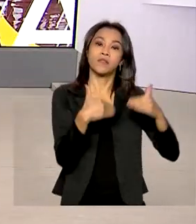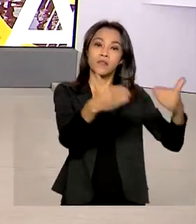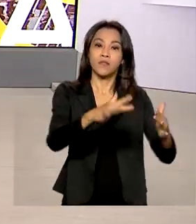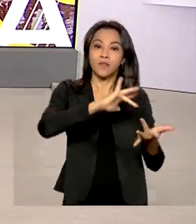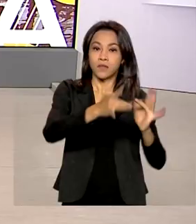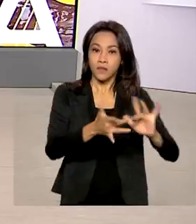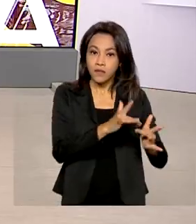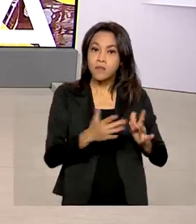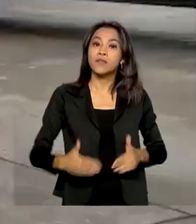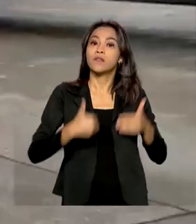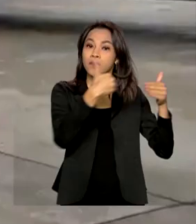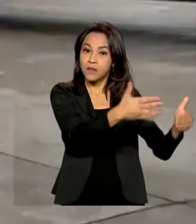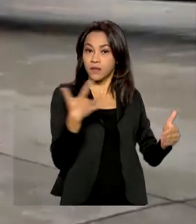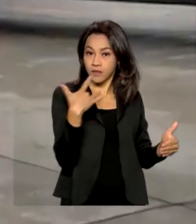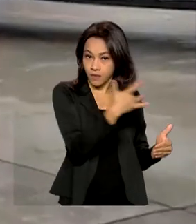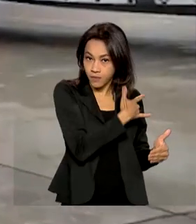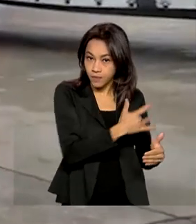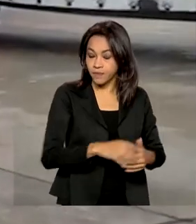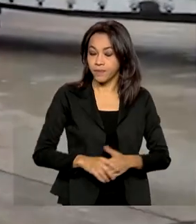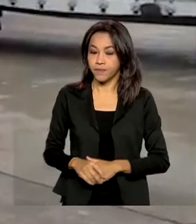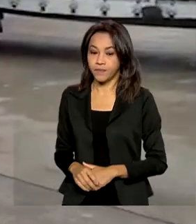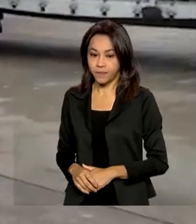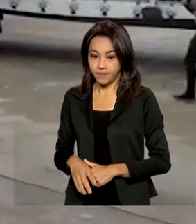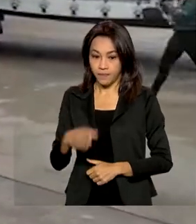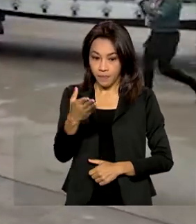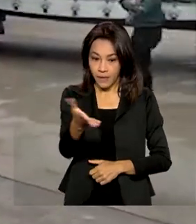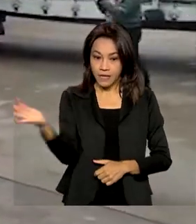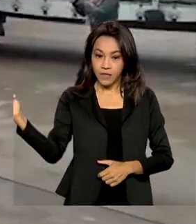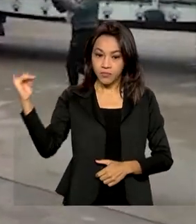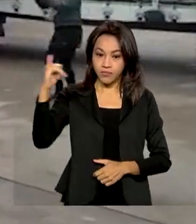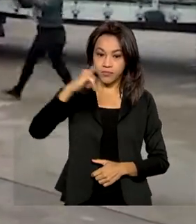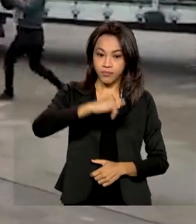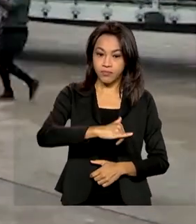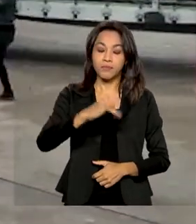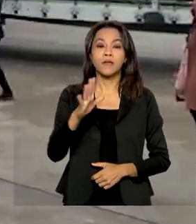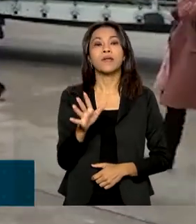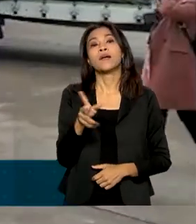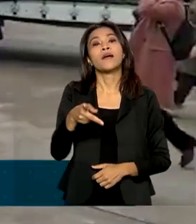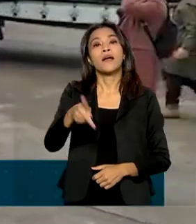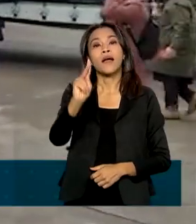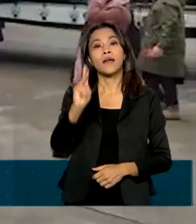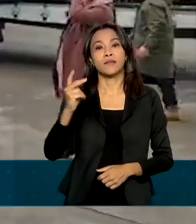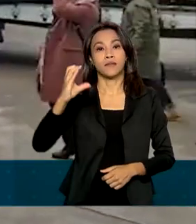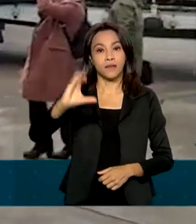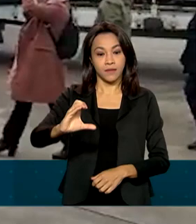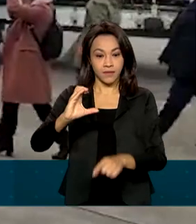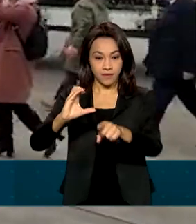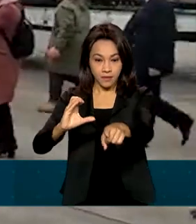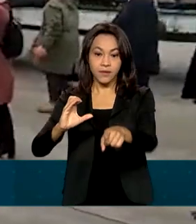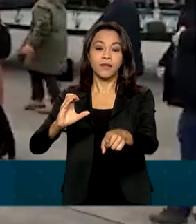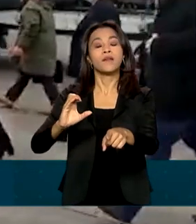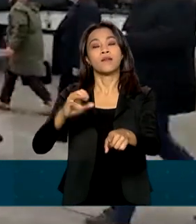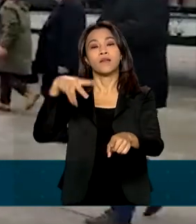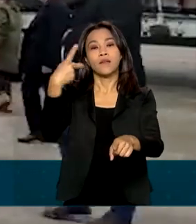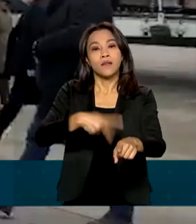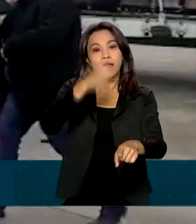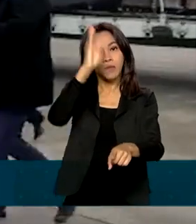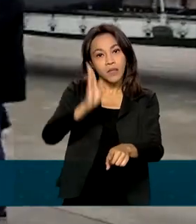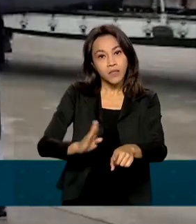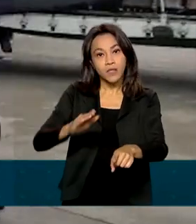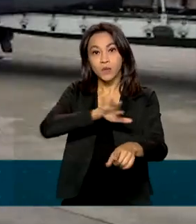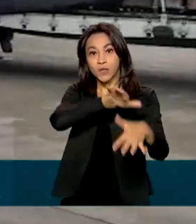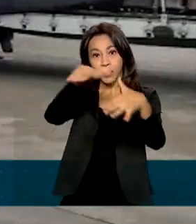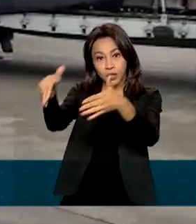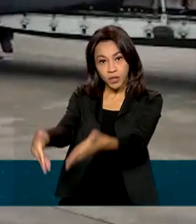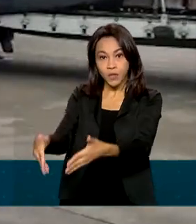e Saúde. A aeronave KC-390 Millennium da Força Aérea Brasileira chegou